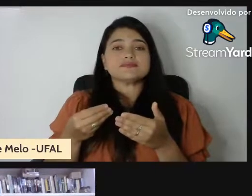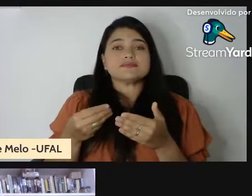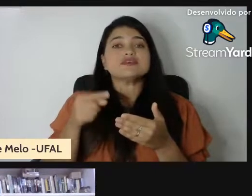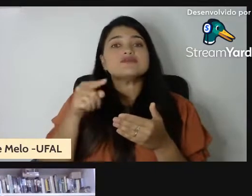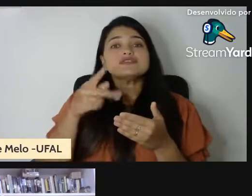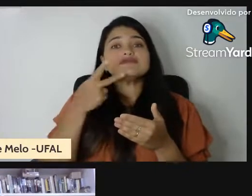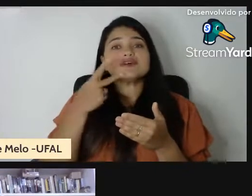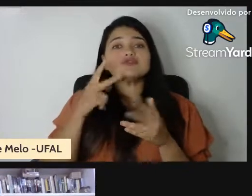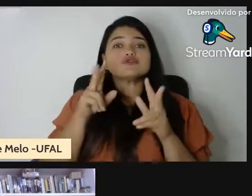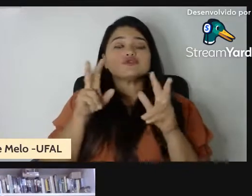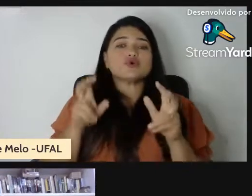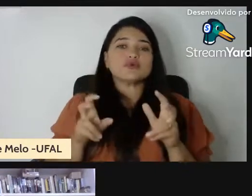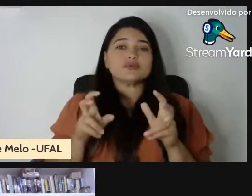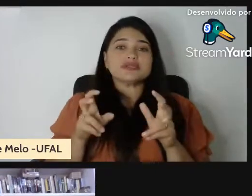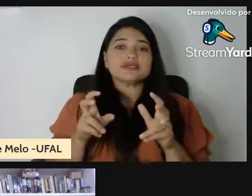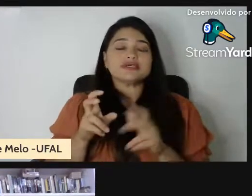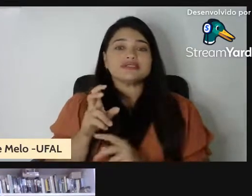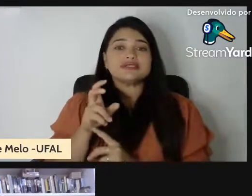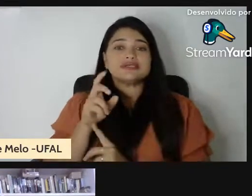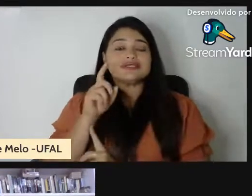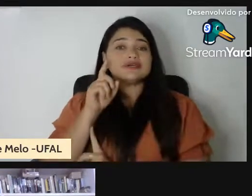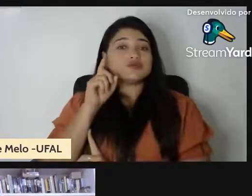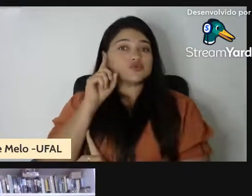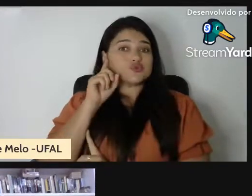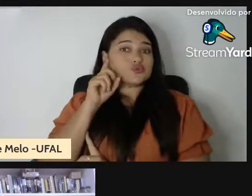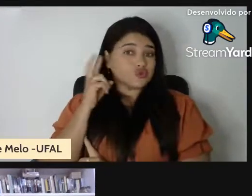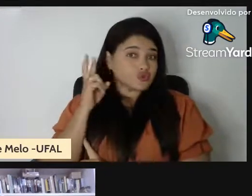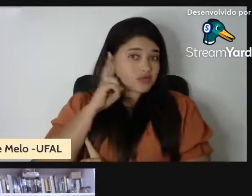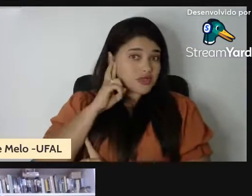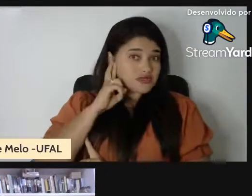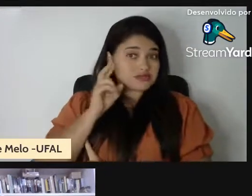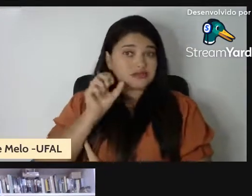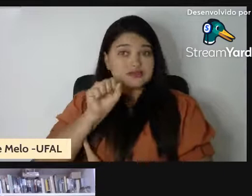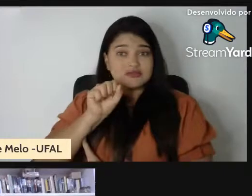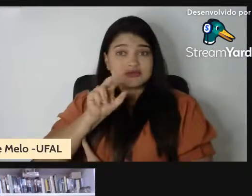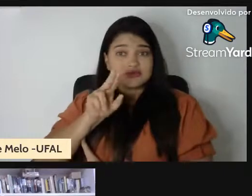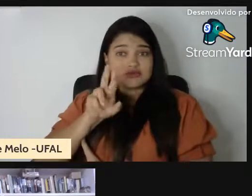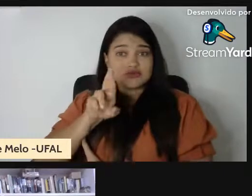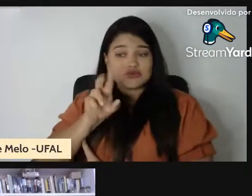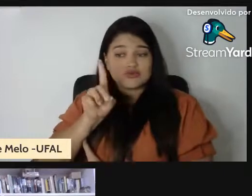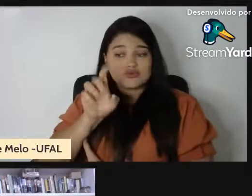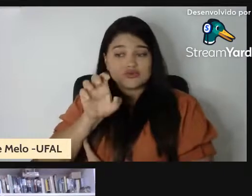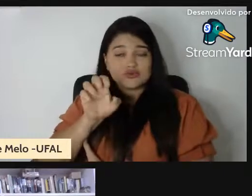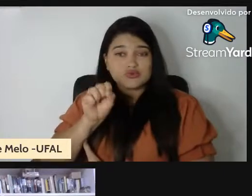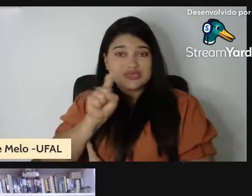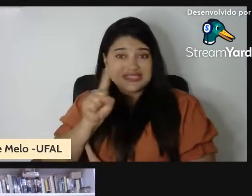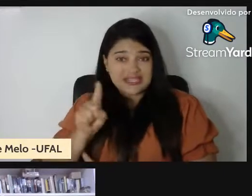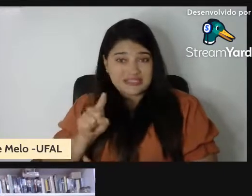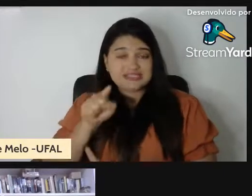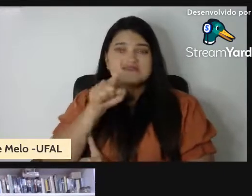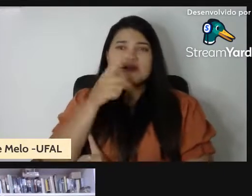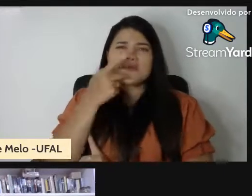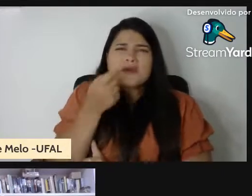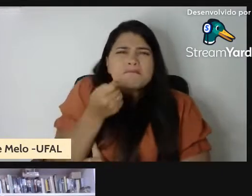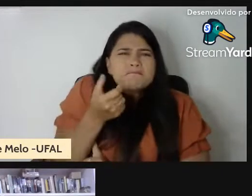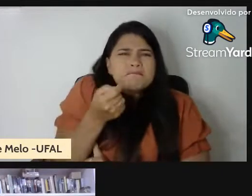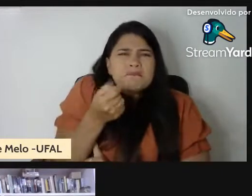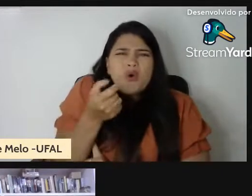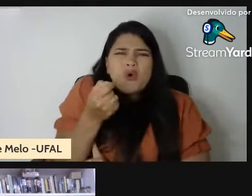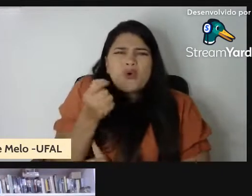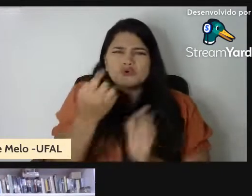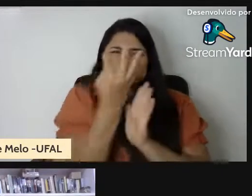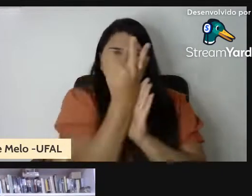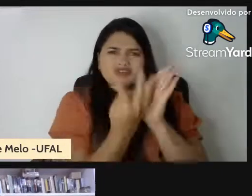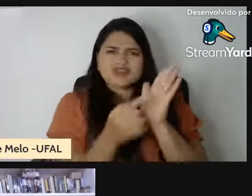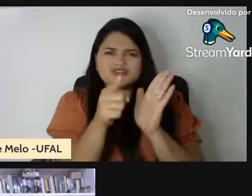a referência à questão da surdez aparece muito pouco nos textos. Então,